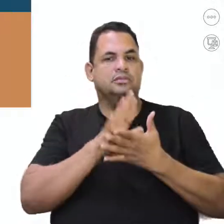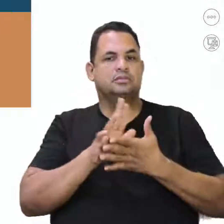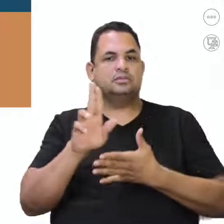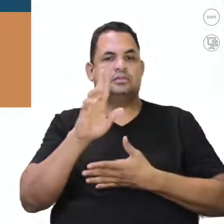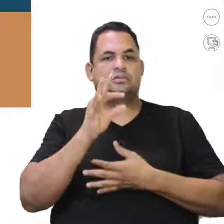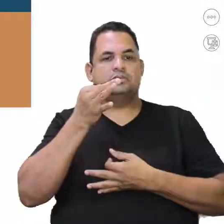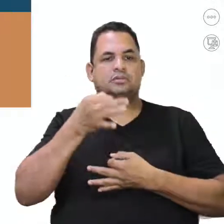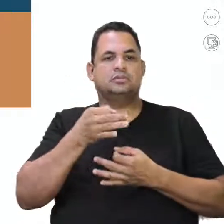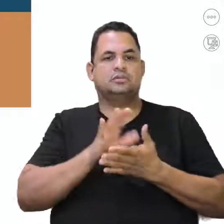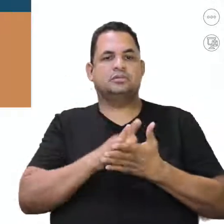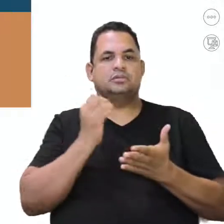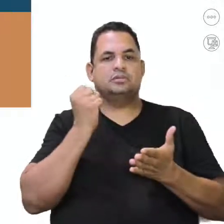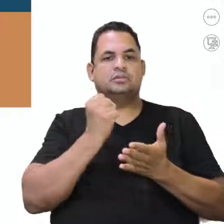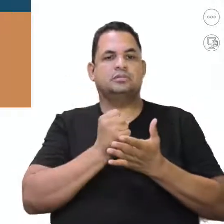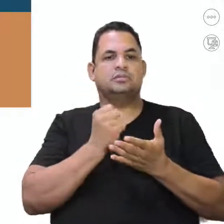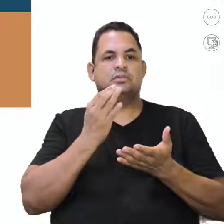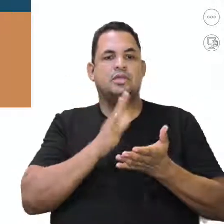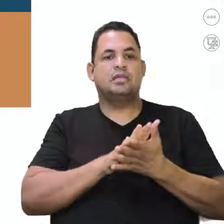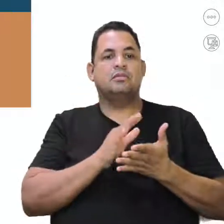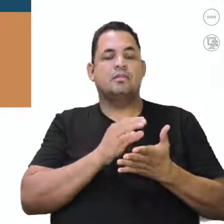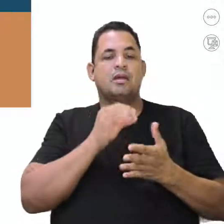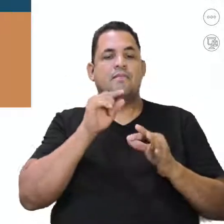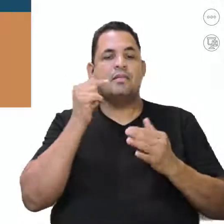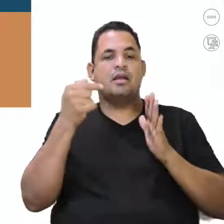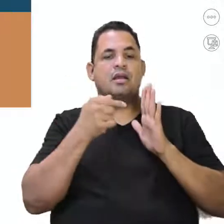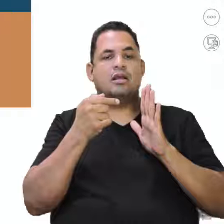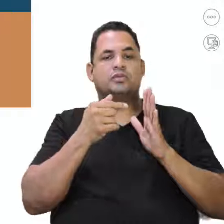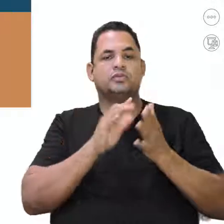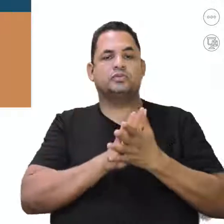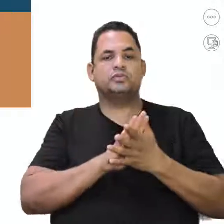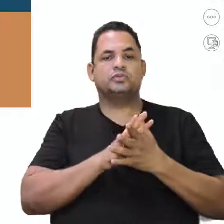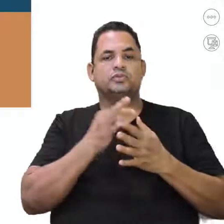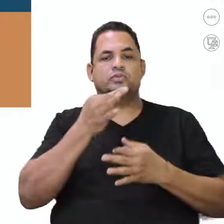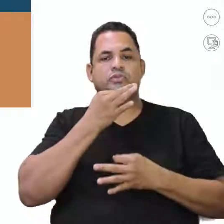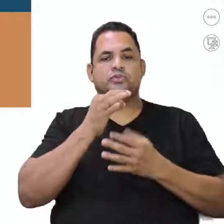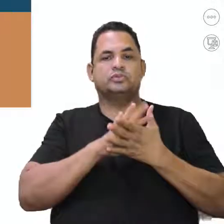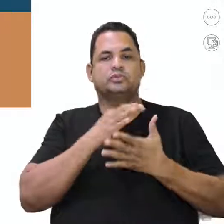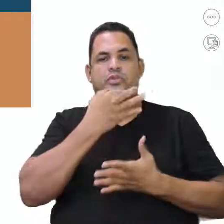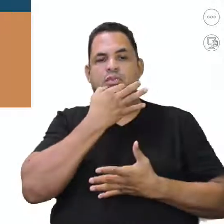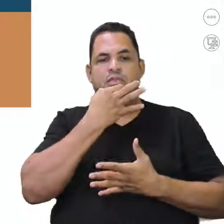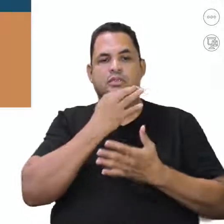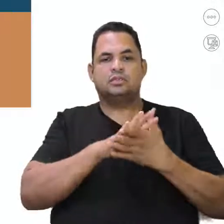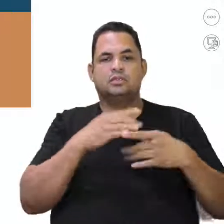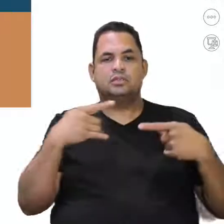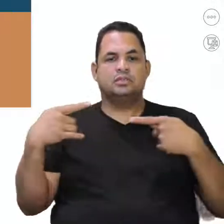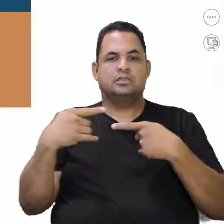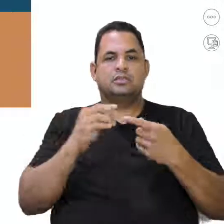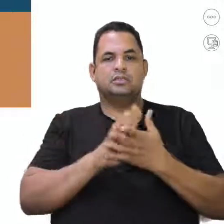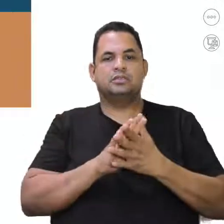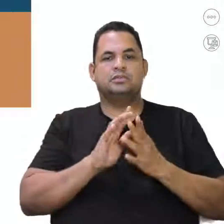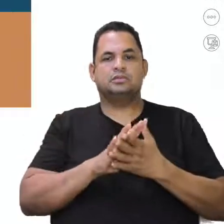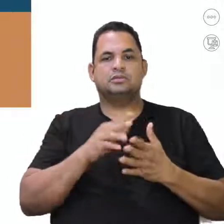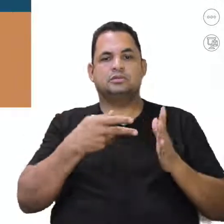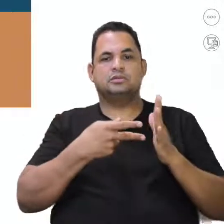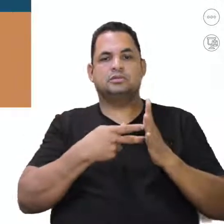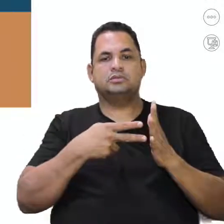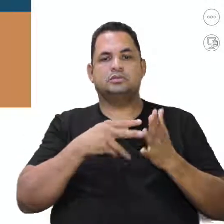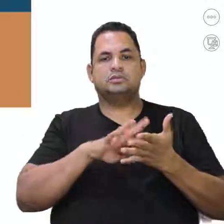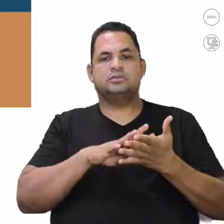uso adequado dos marcadores do discurso em língua inglesa e das relações semânticas por